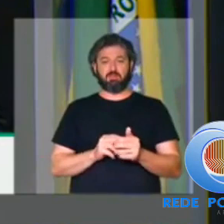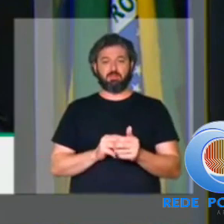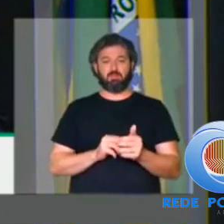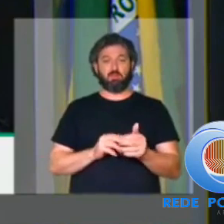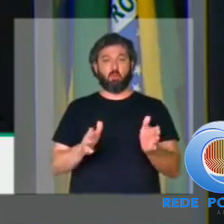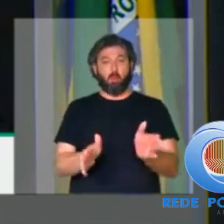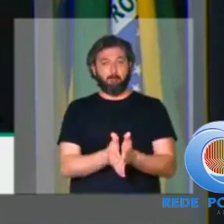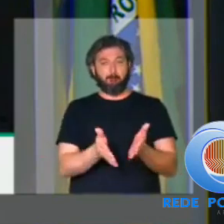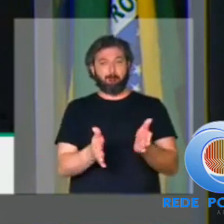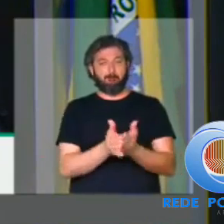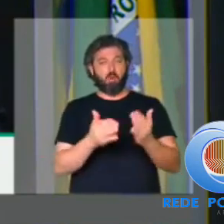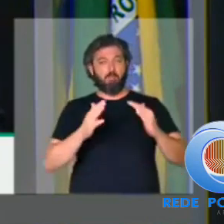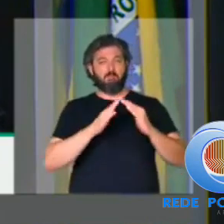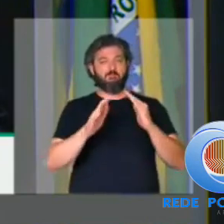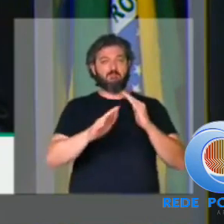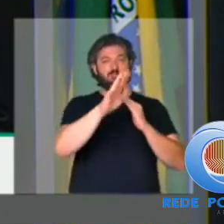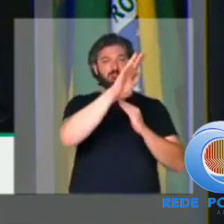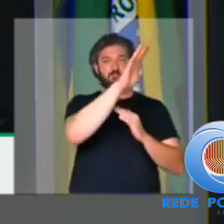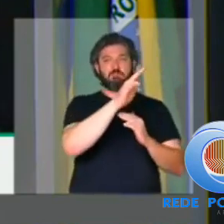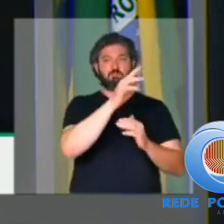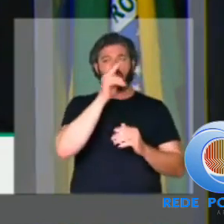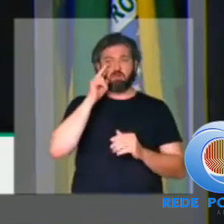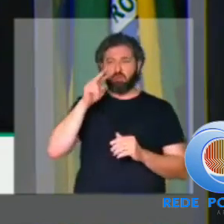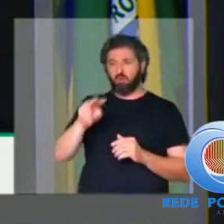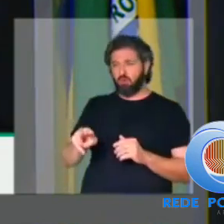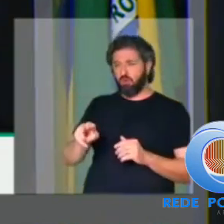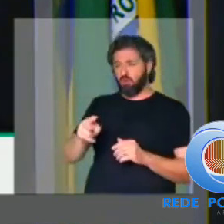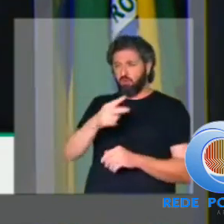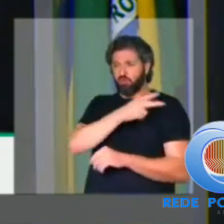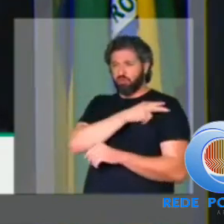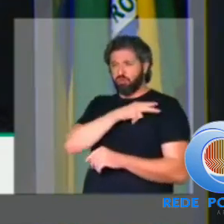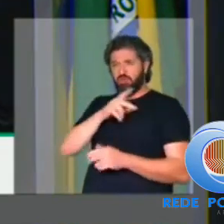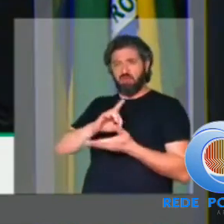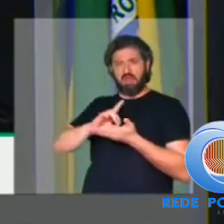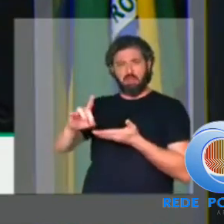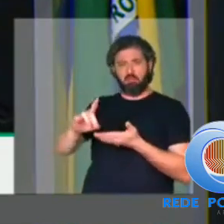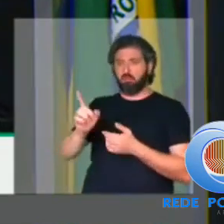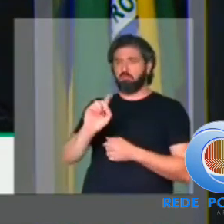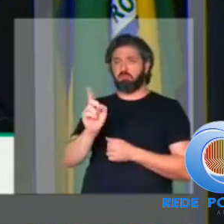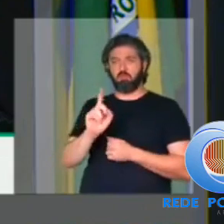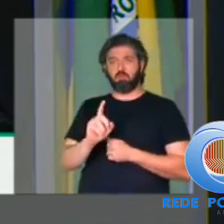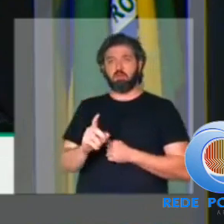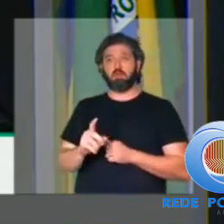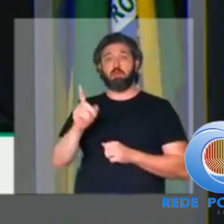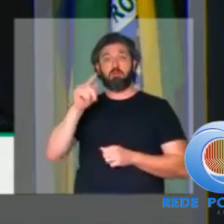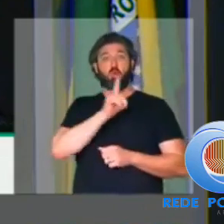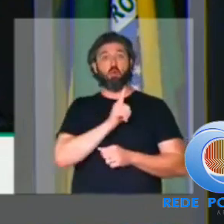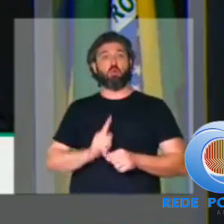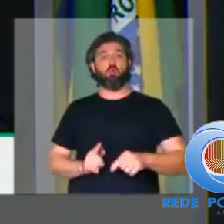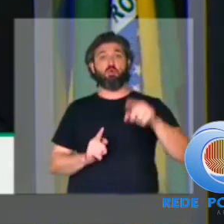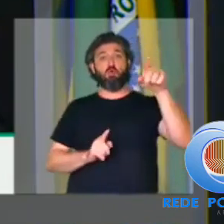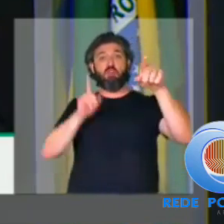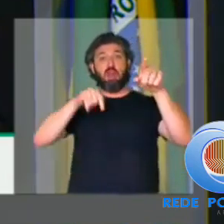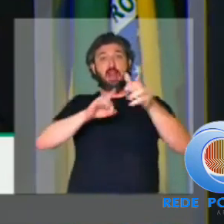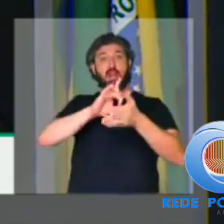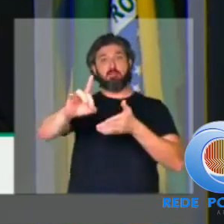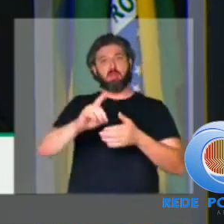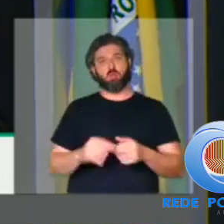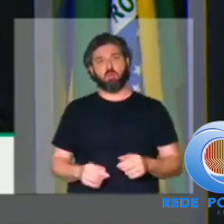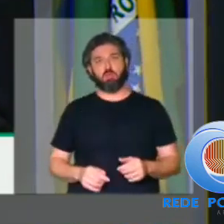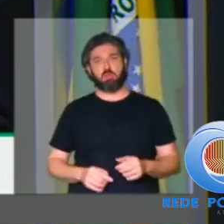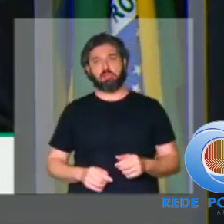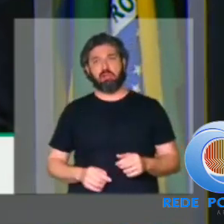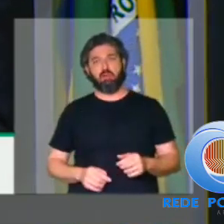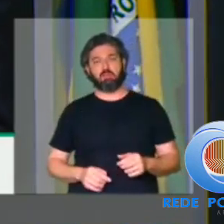o pobre da periferia, não vê o patrão como inimigo, ele vê o Estado como inimigo. É